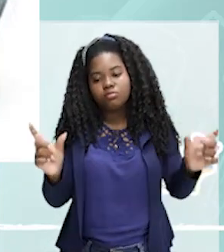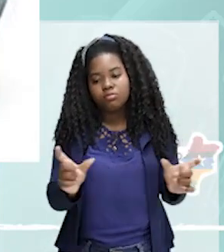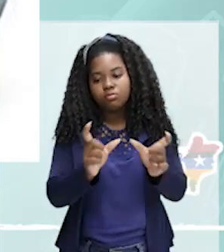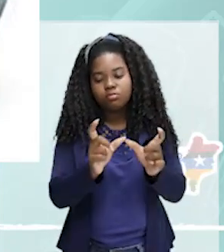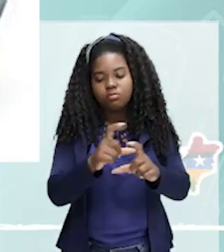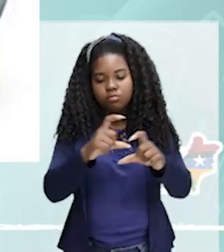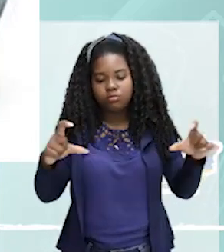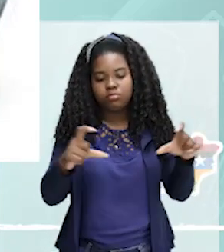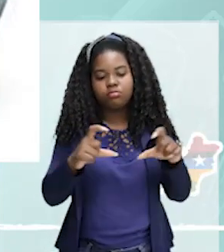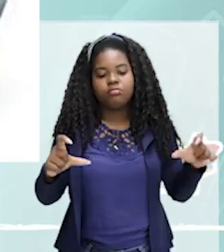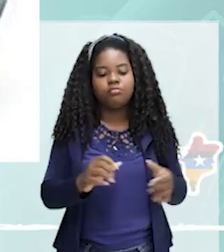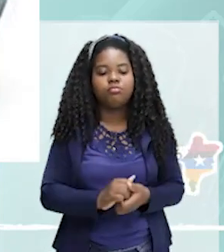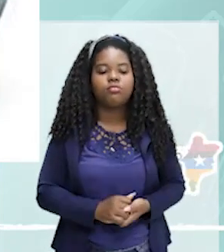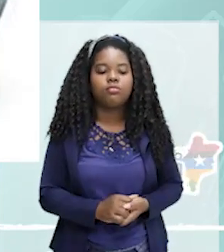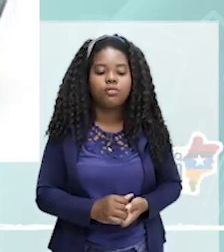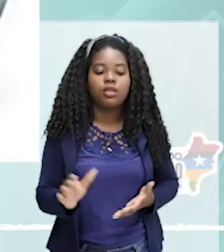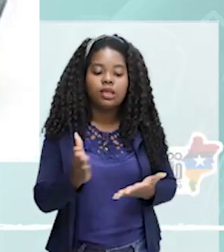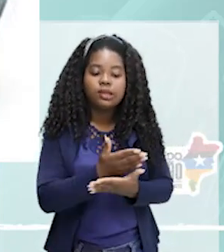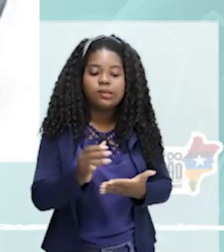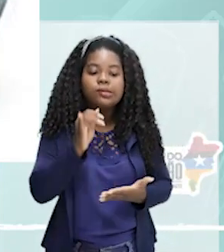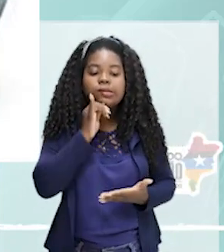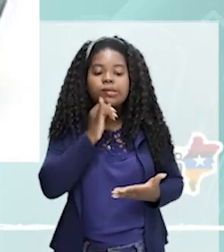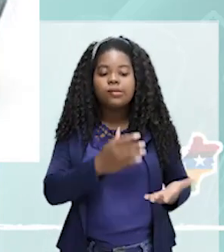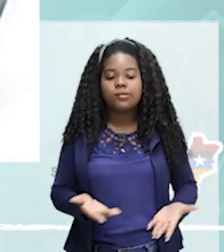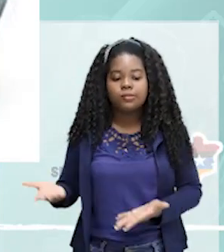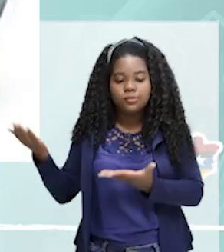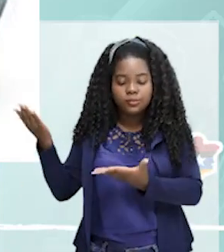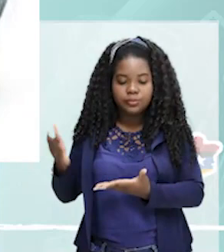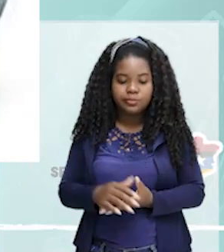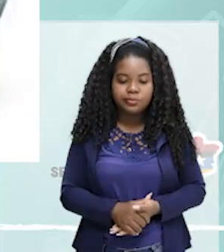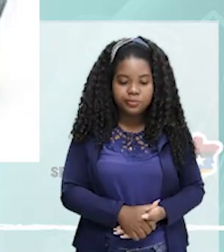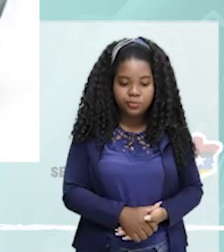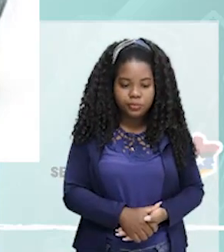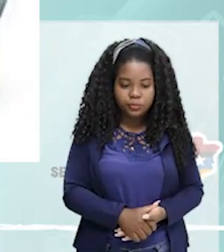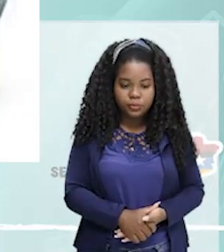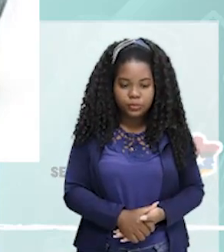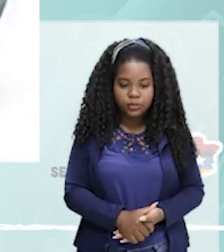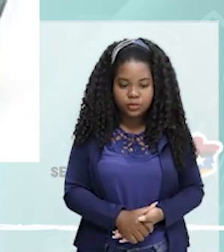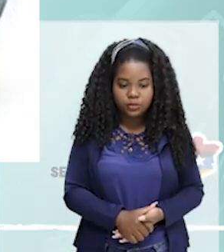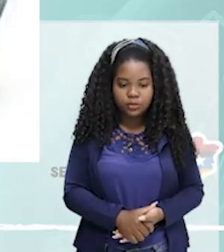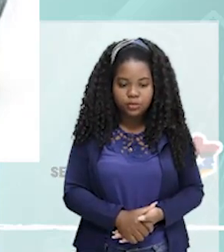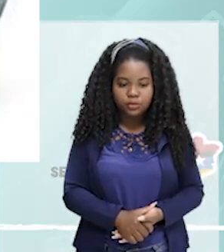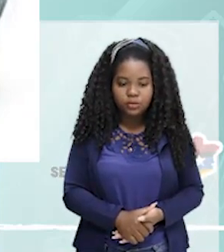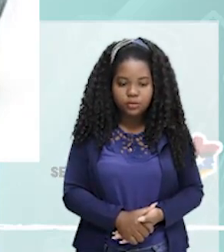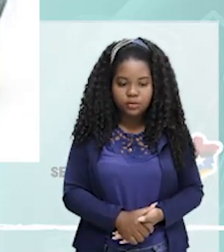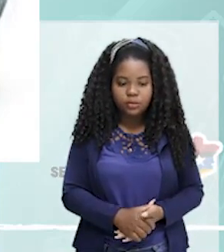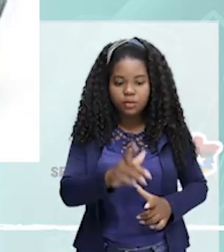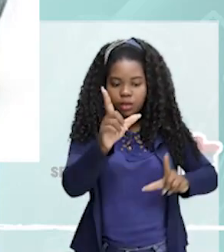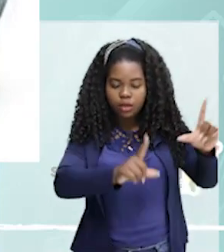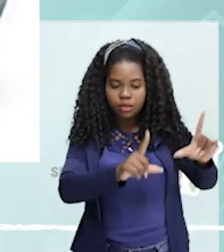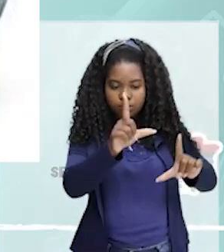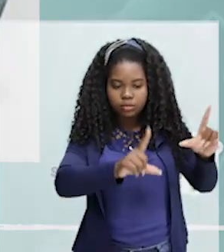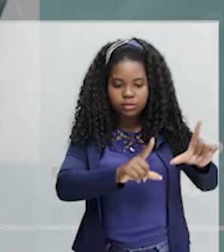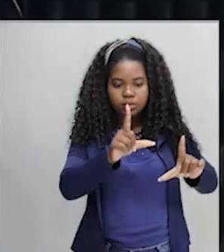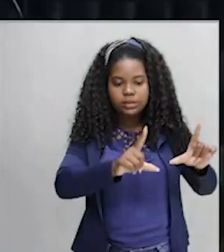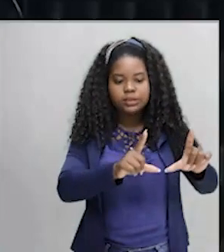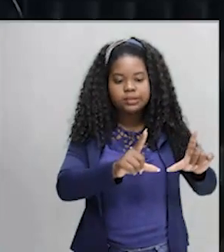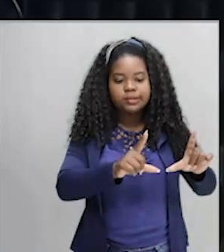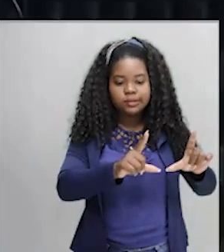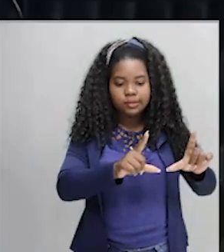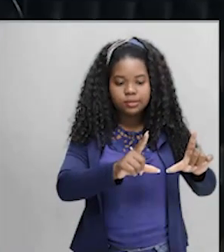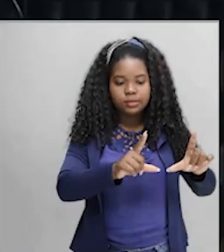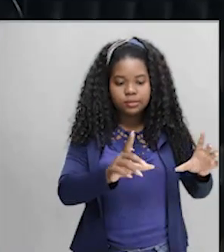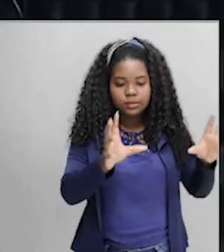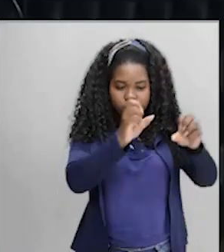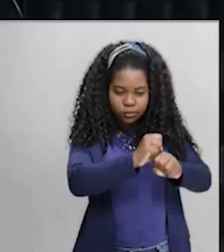Bom, alguns exemplos para vocês. Turn off TV, turn on life. Desligar a TV, ligar a